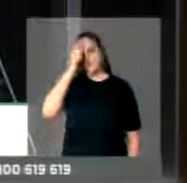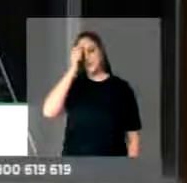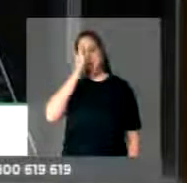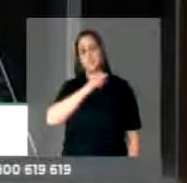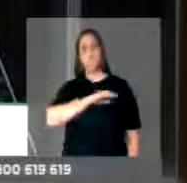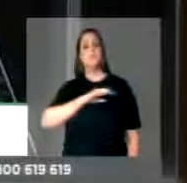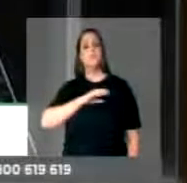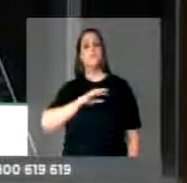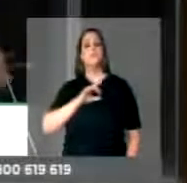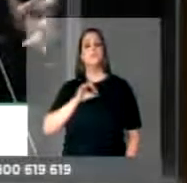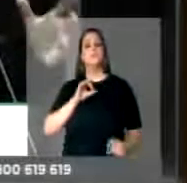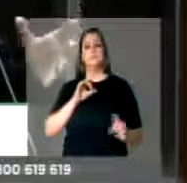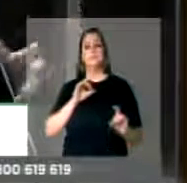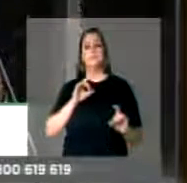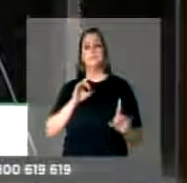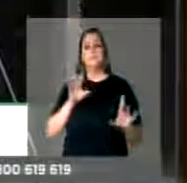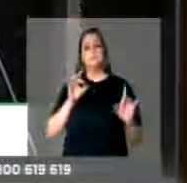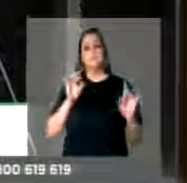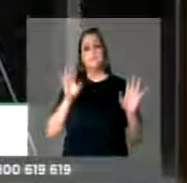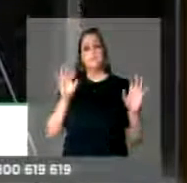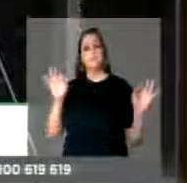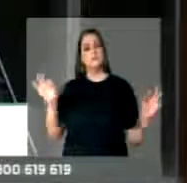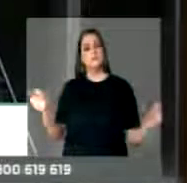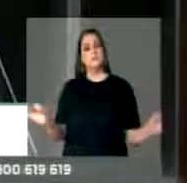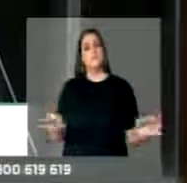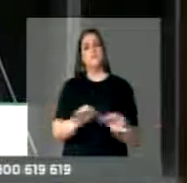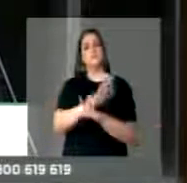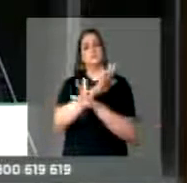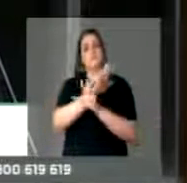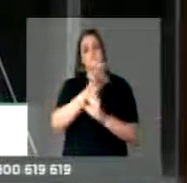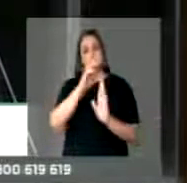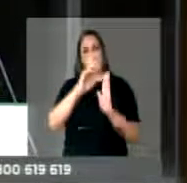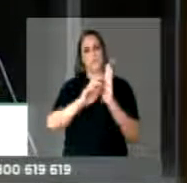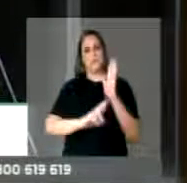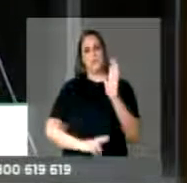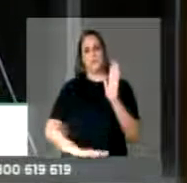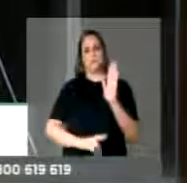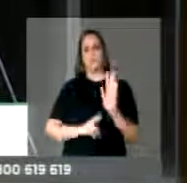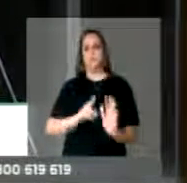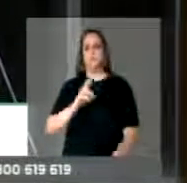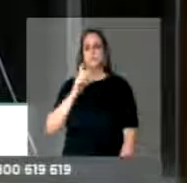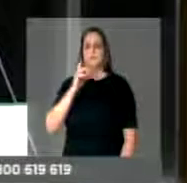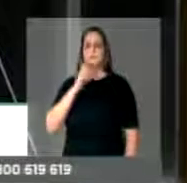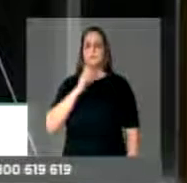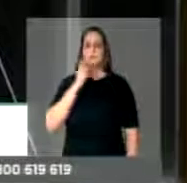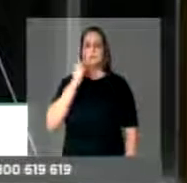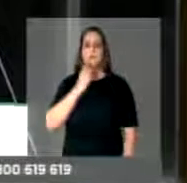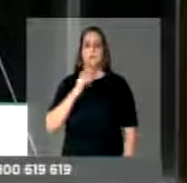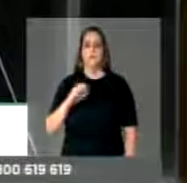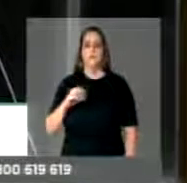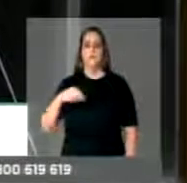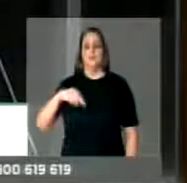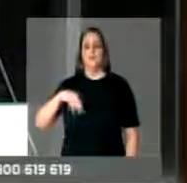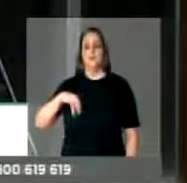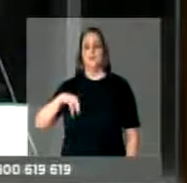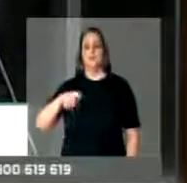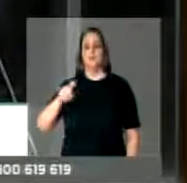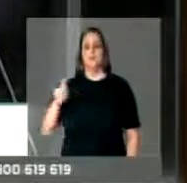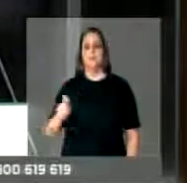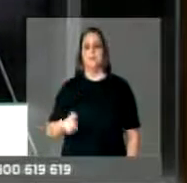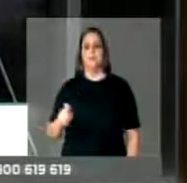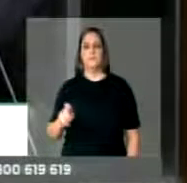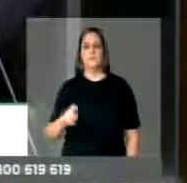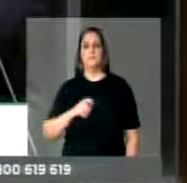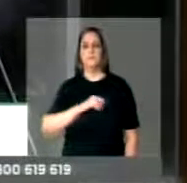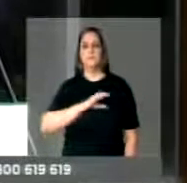especial concluiu seus trabalhos, relatório do deputado Onyx Lorenzoni,